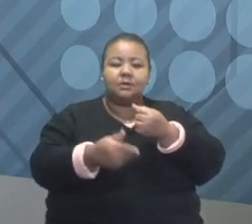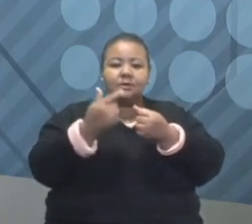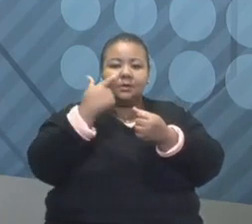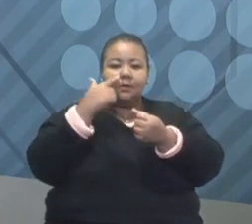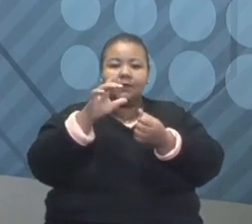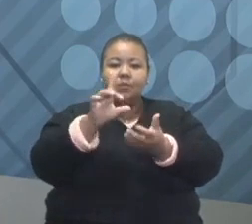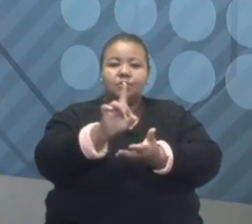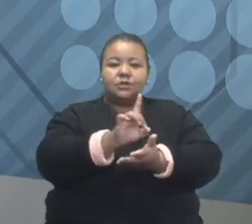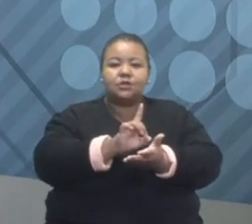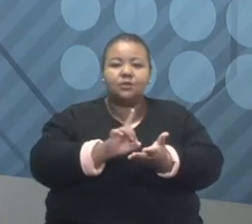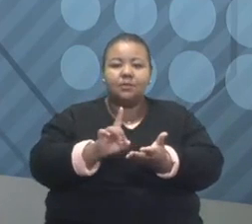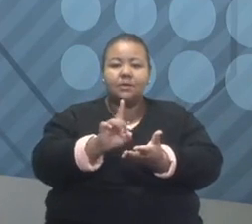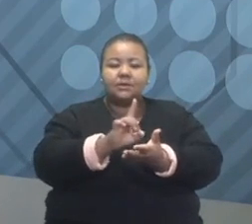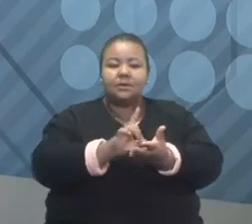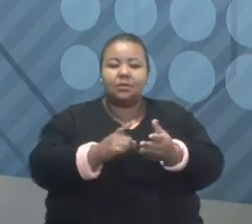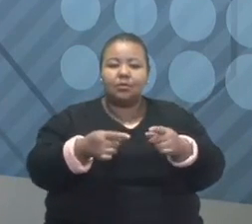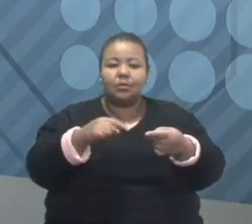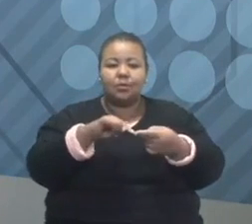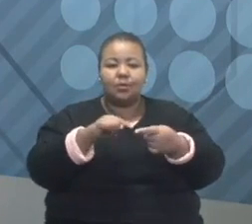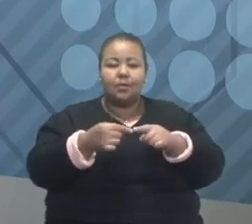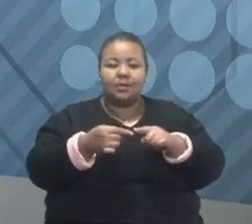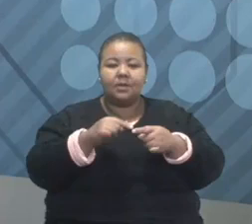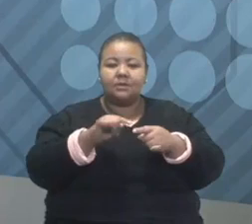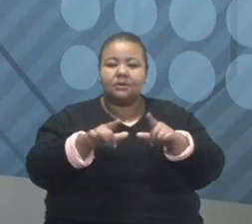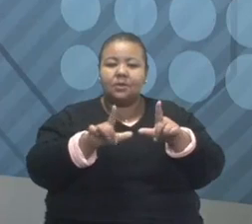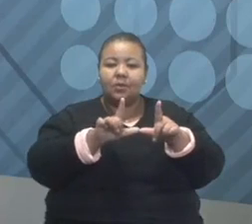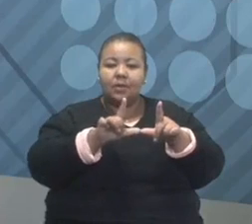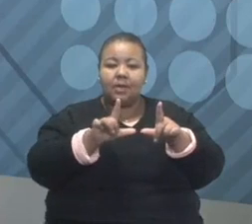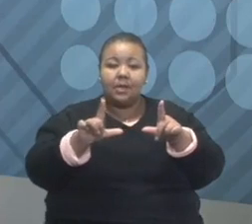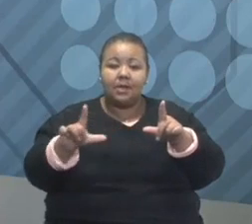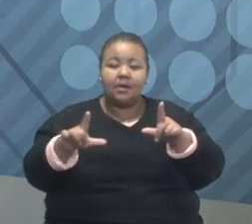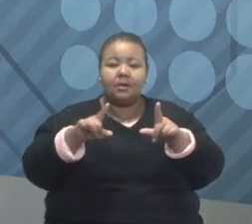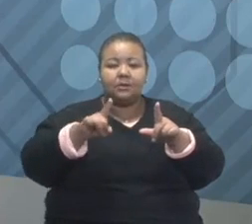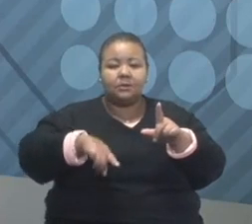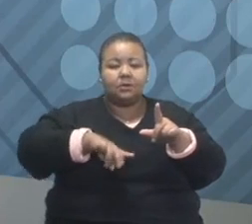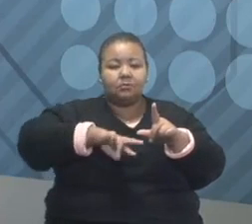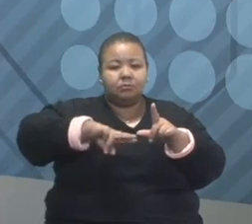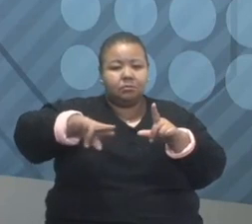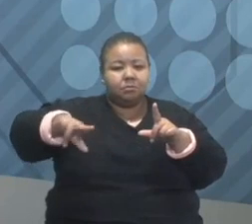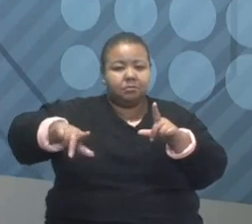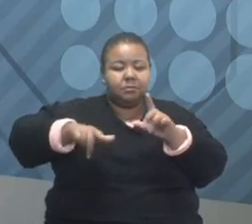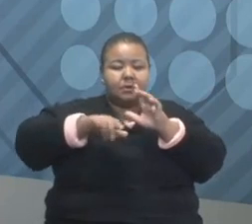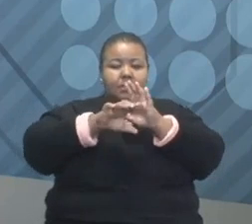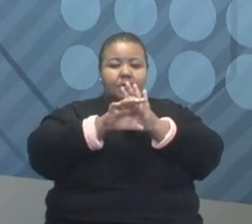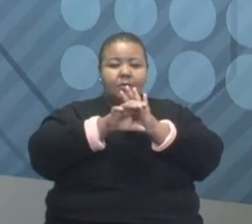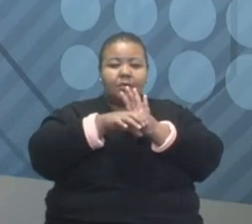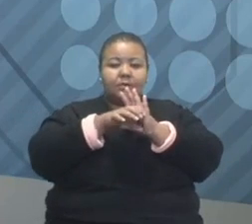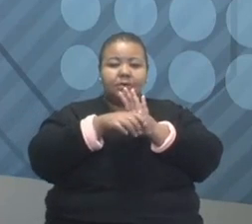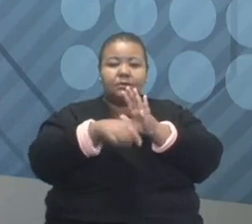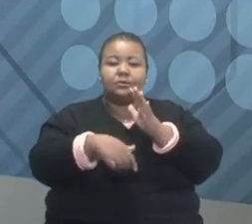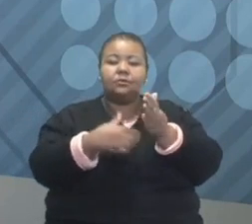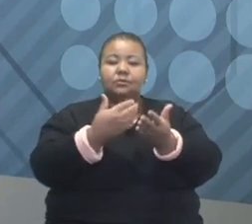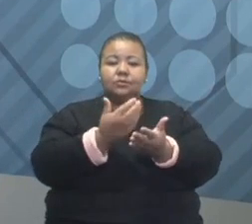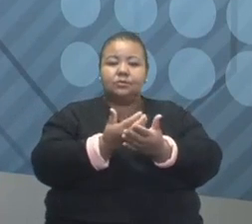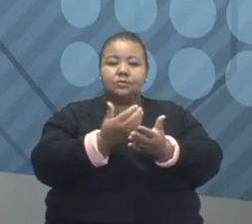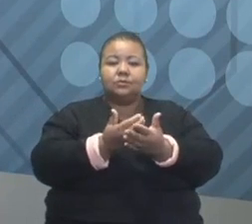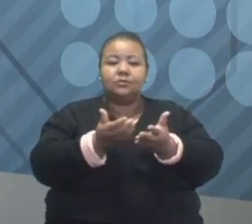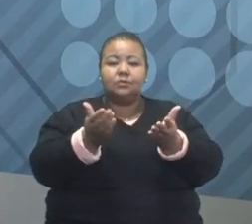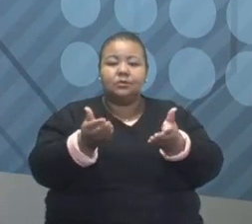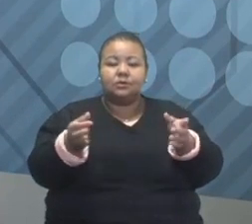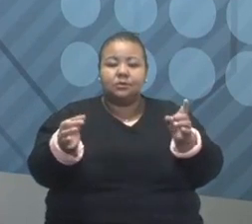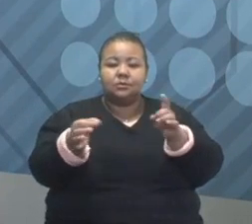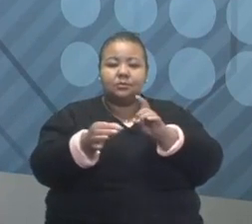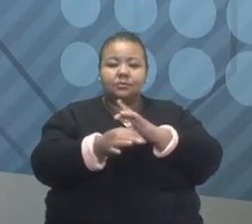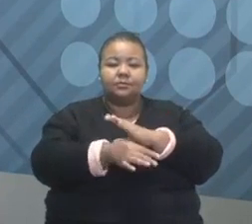dimensão, combinação linear. Então, vários conceitos que vimos ao longo da nossa disciplina e para fechar a disciplina de hoje,